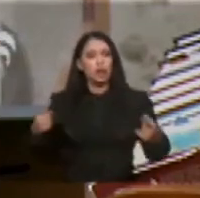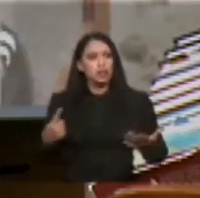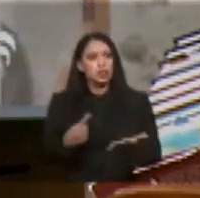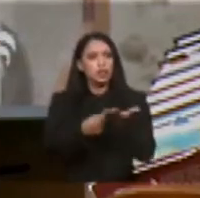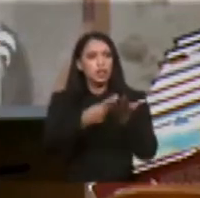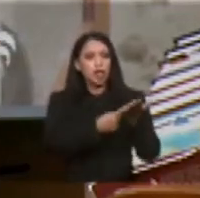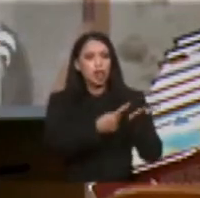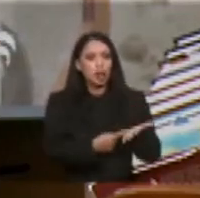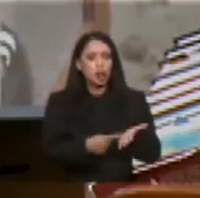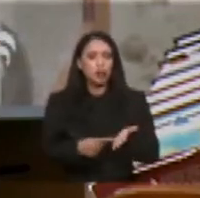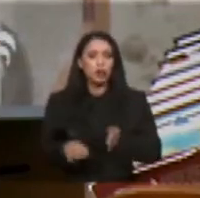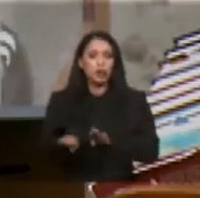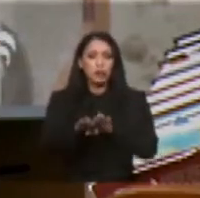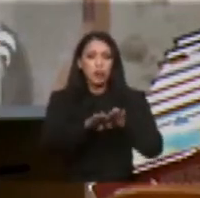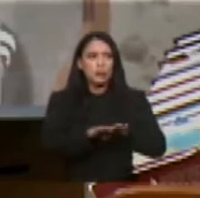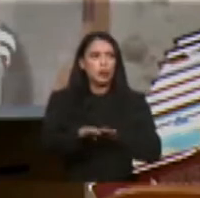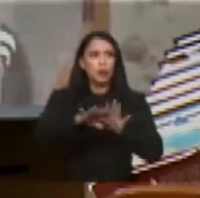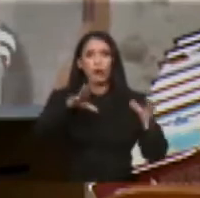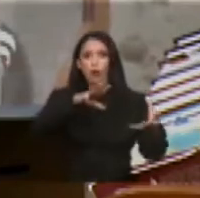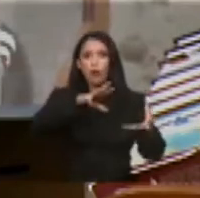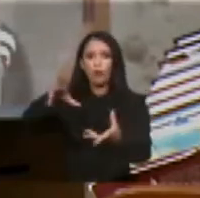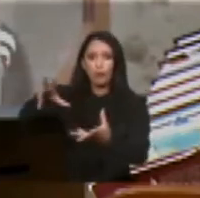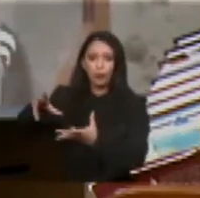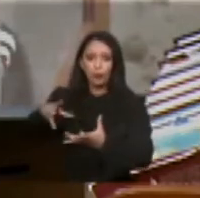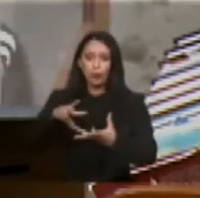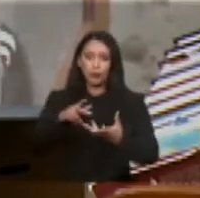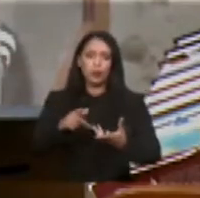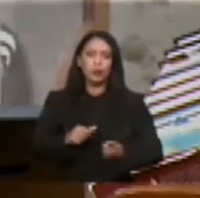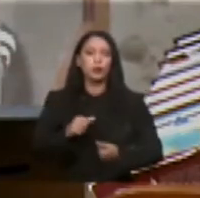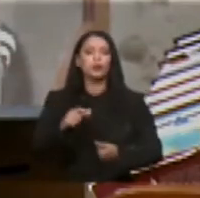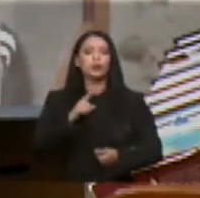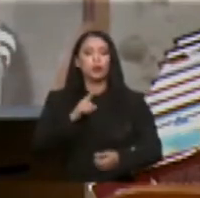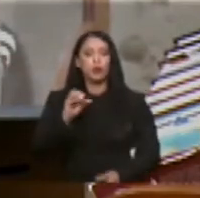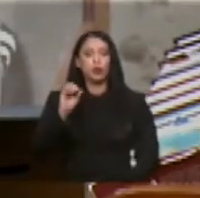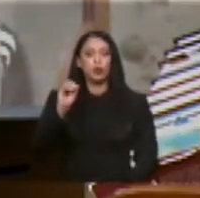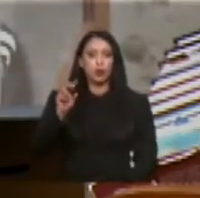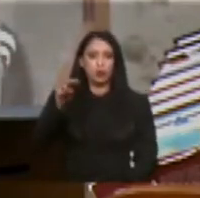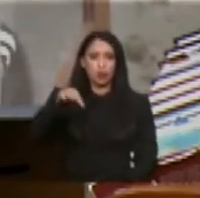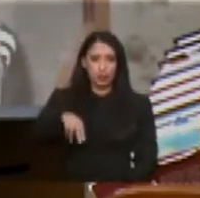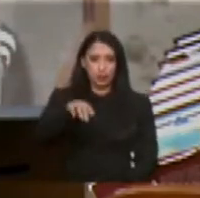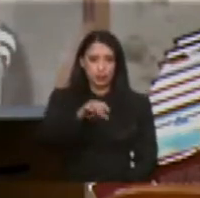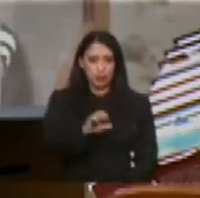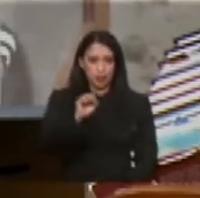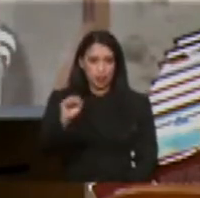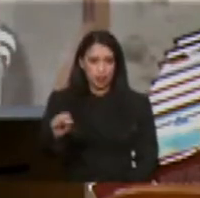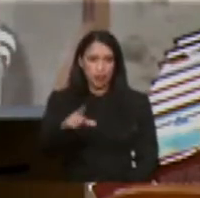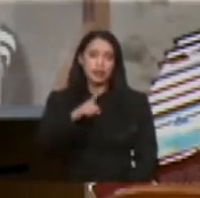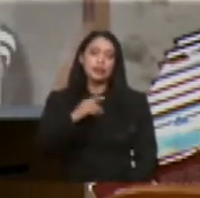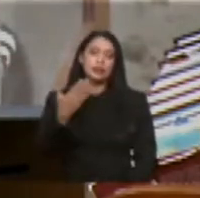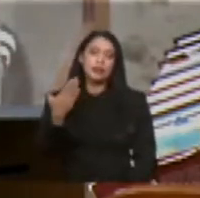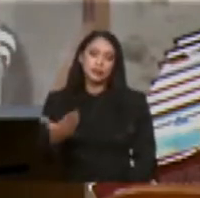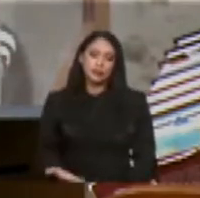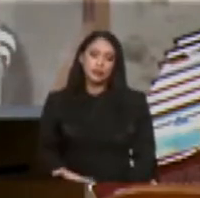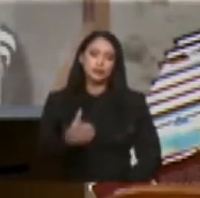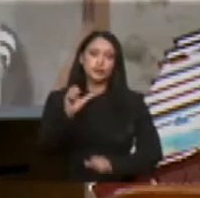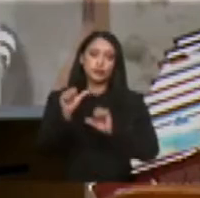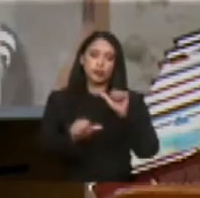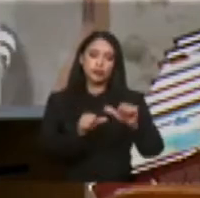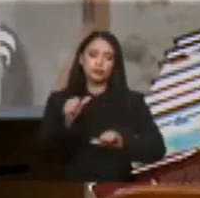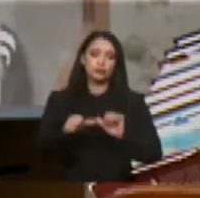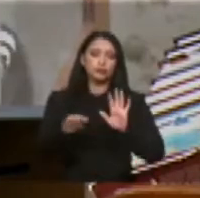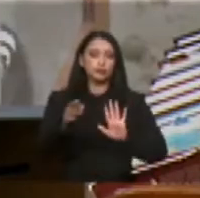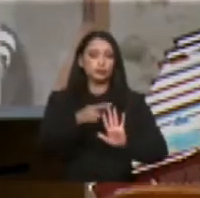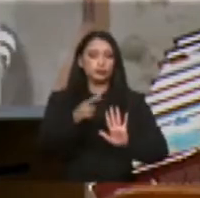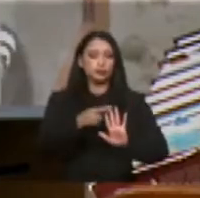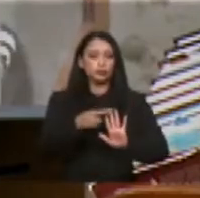os parâmetros internacionais fornecidos pela OMS, foi então editada a